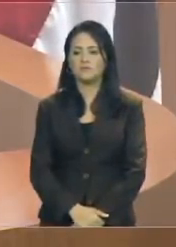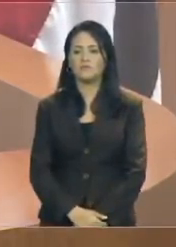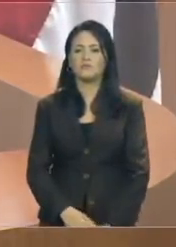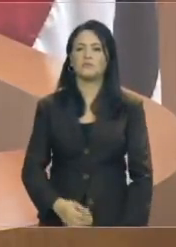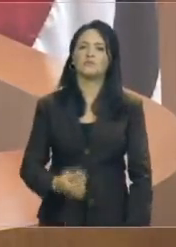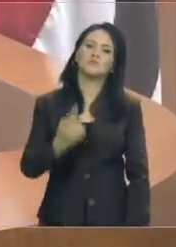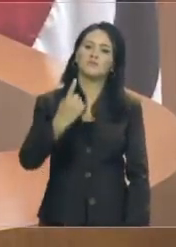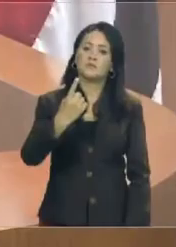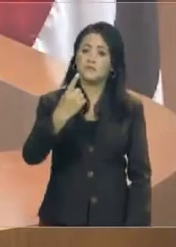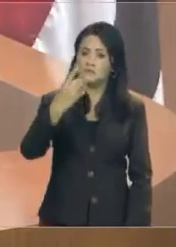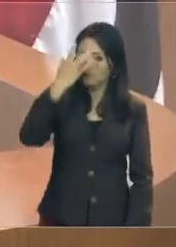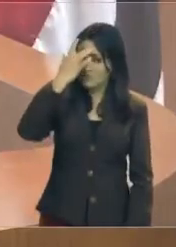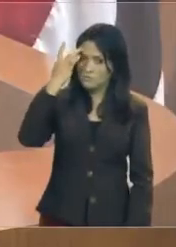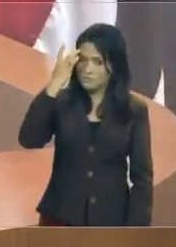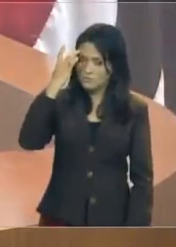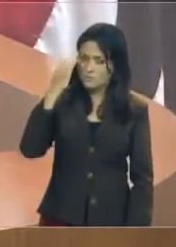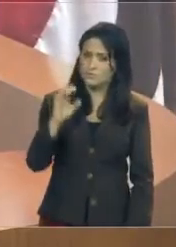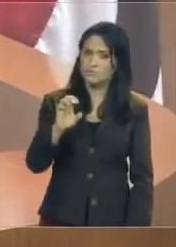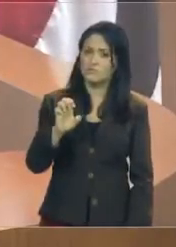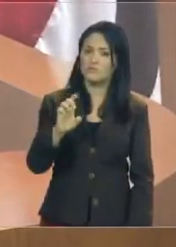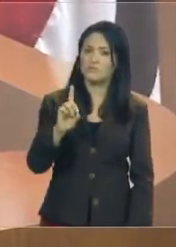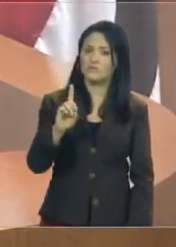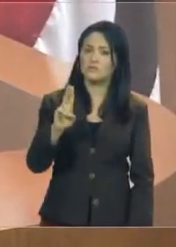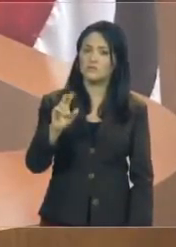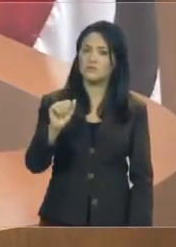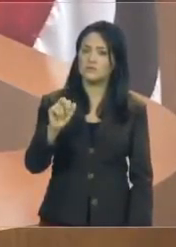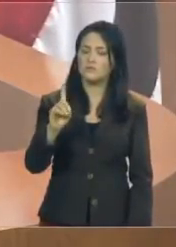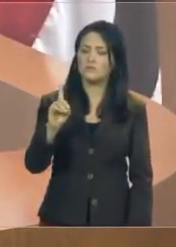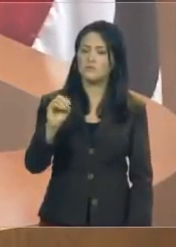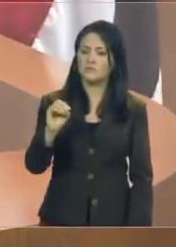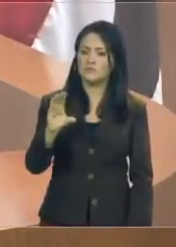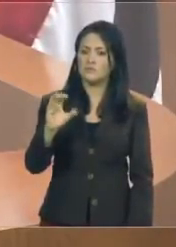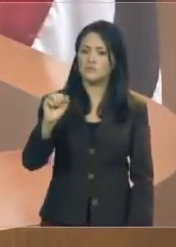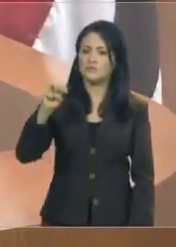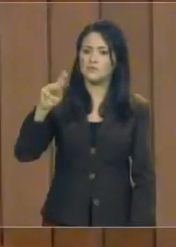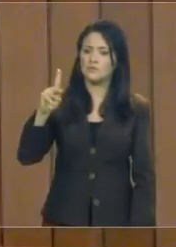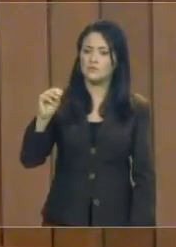dos Deputados da República Federativa do Brasil.